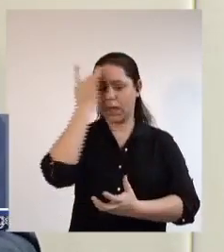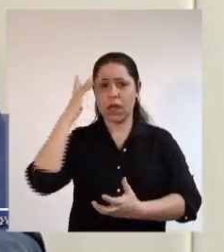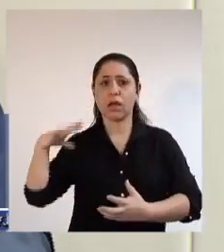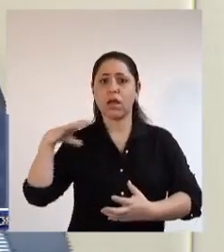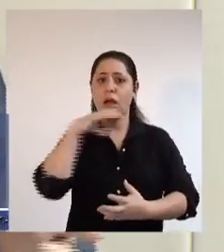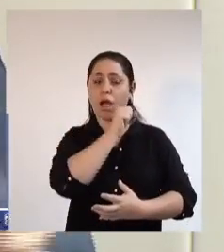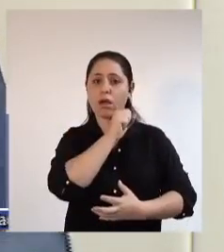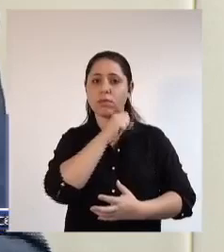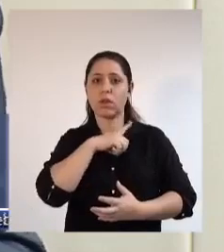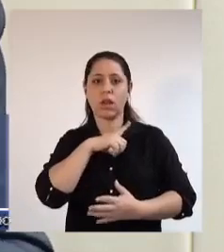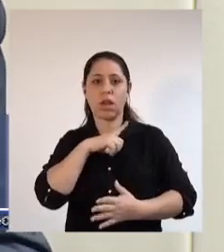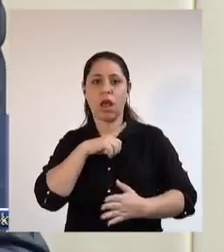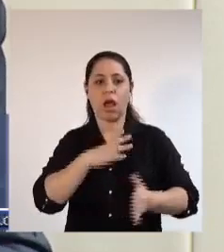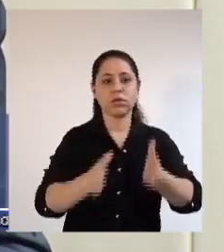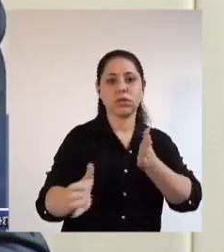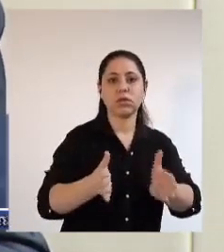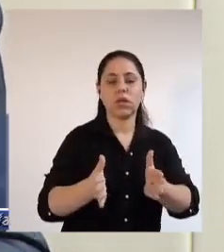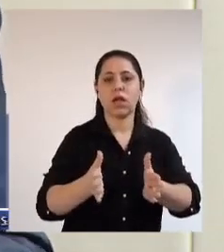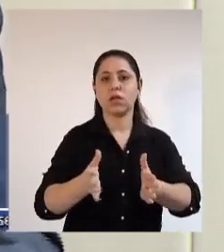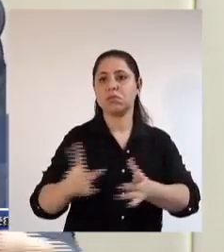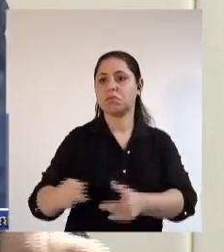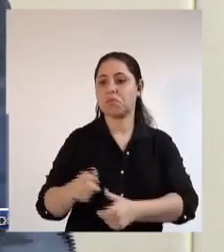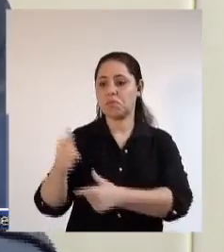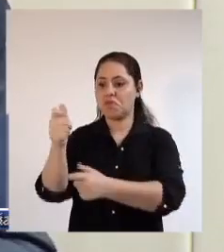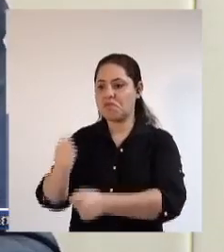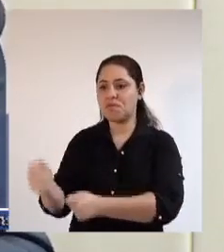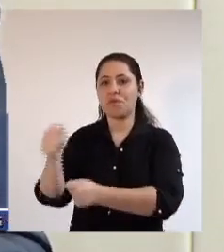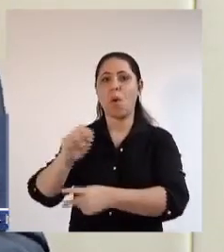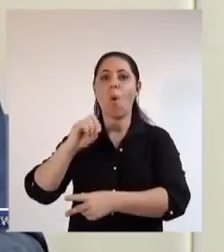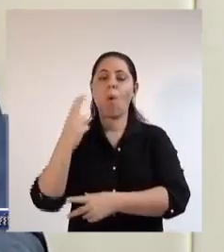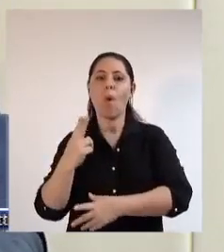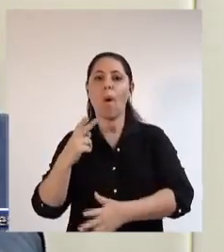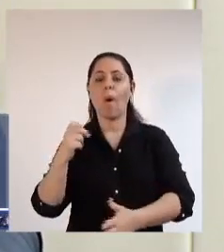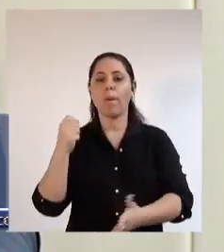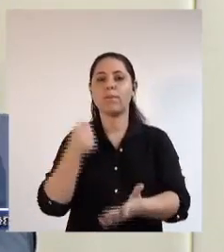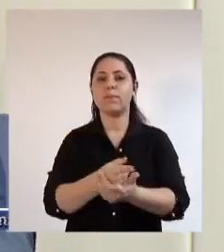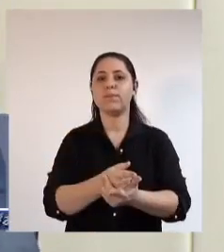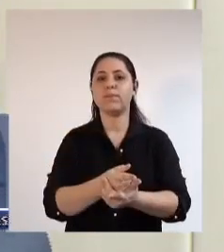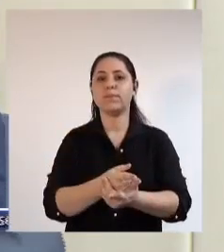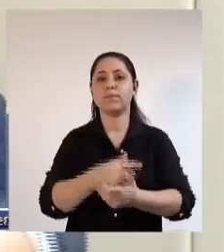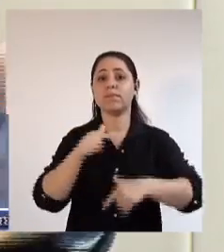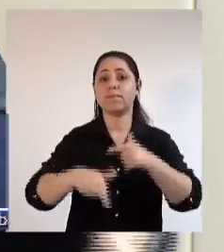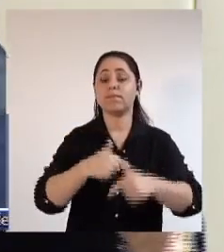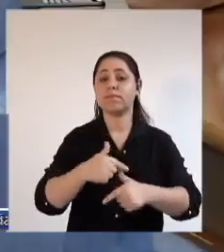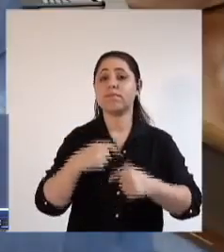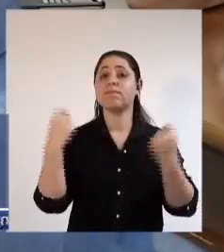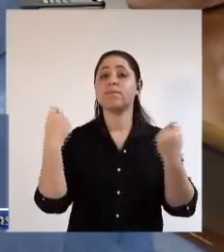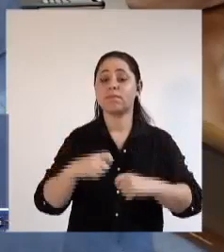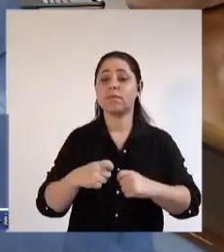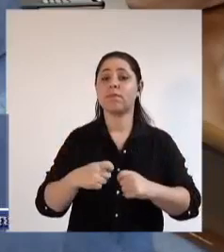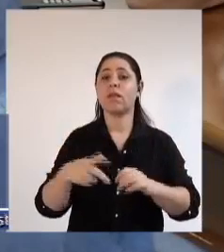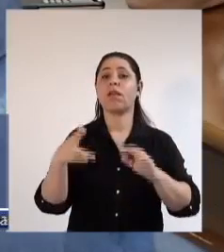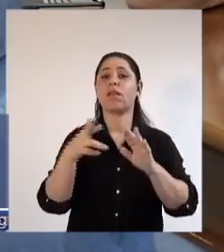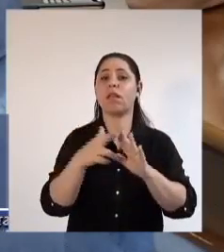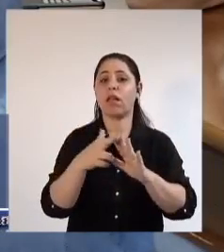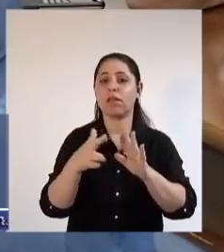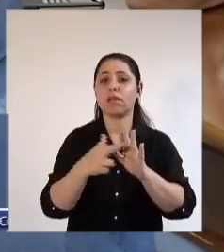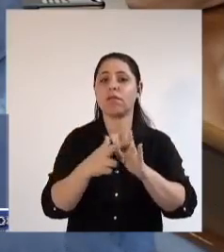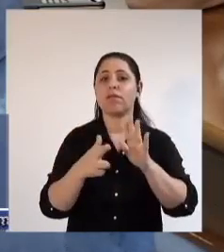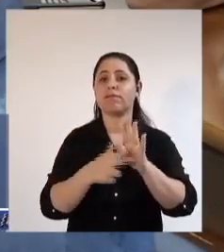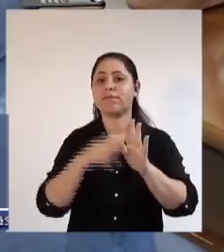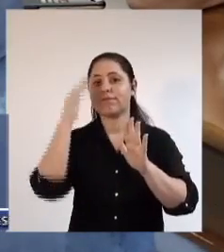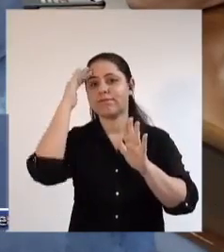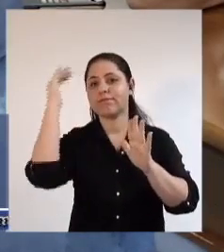têm acesso a uma ferramenta um equipamento ou contratar um serviço e ele tiver que cumprir todo o rito que nós temos que